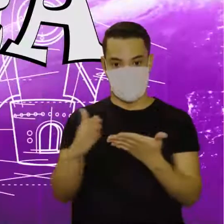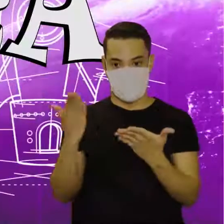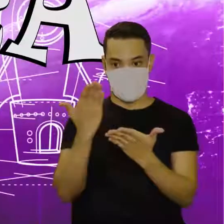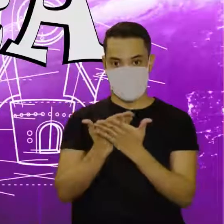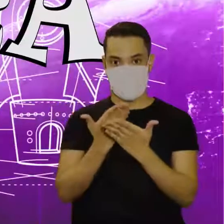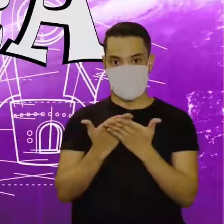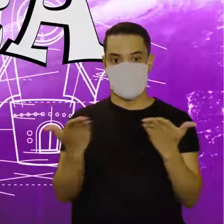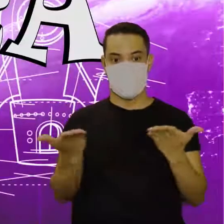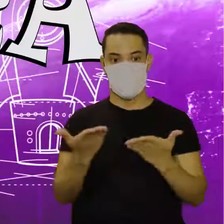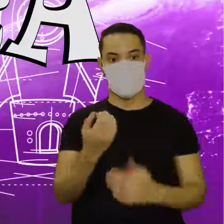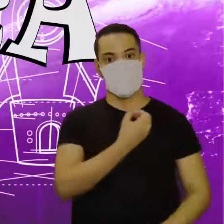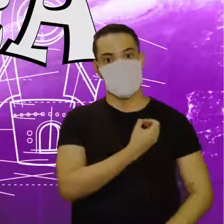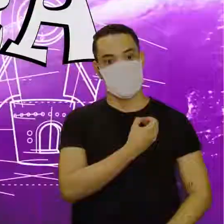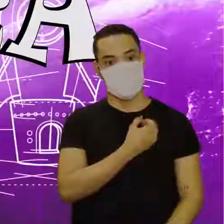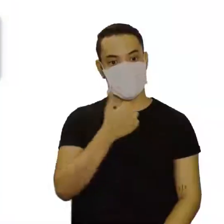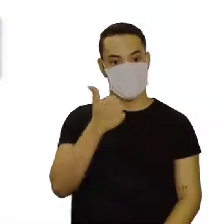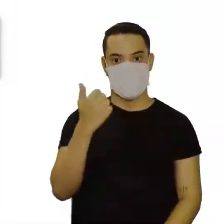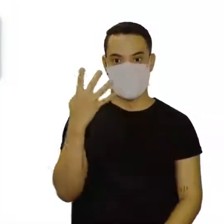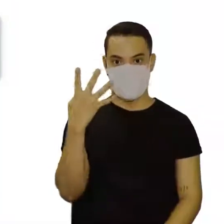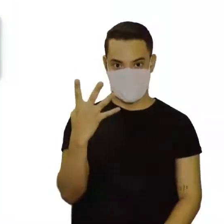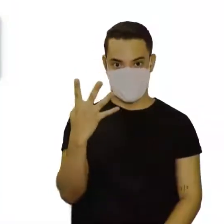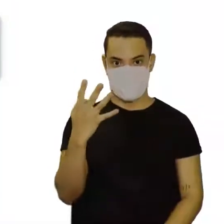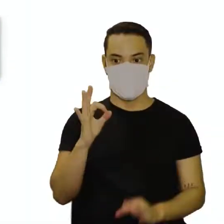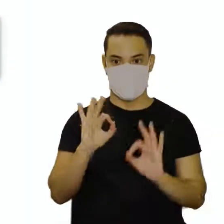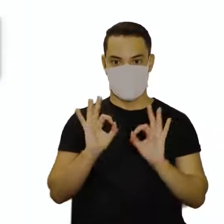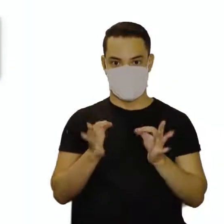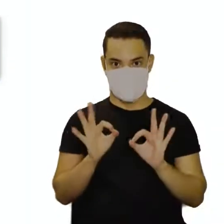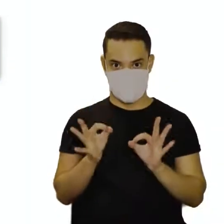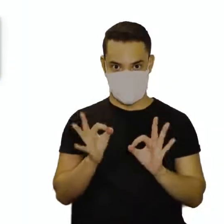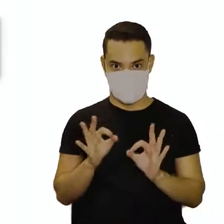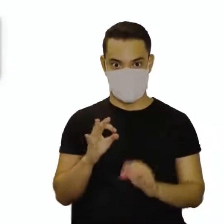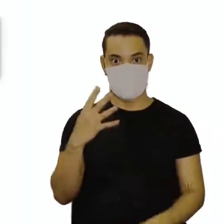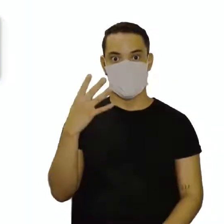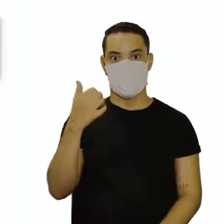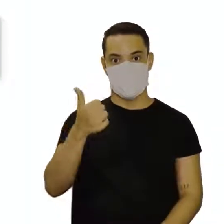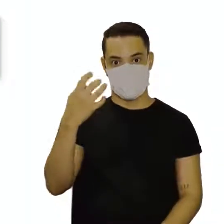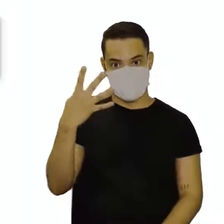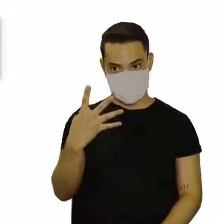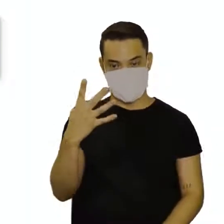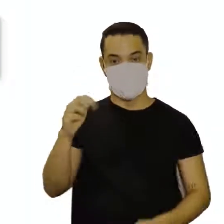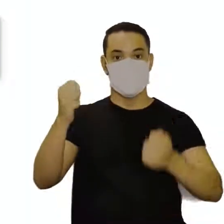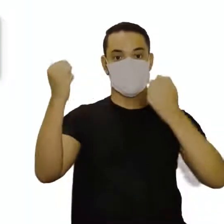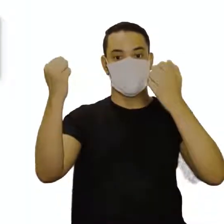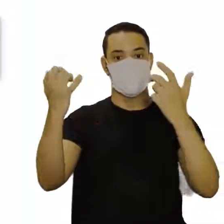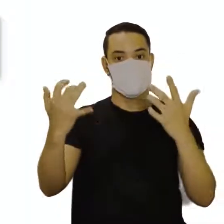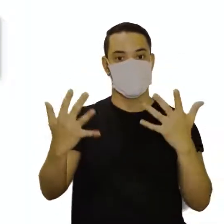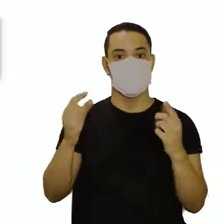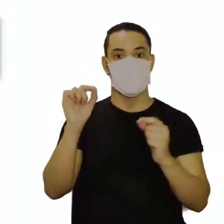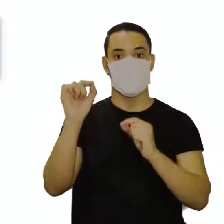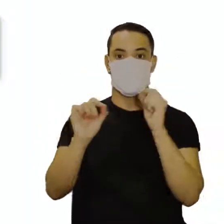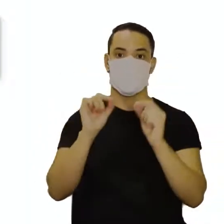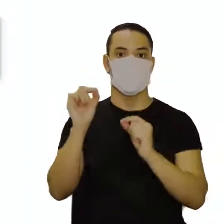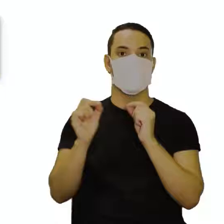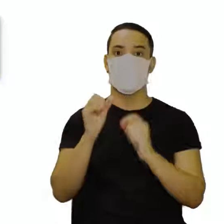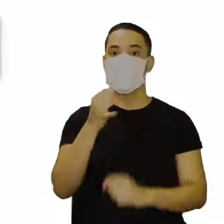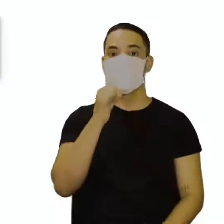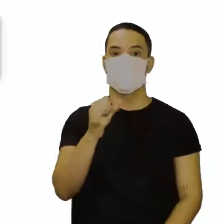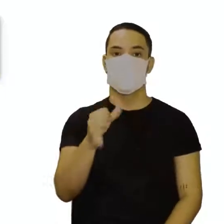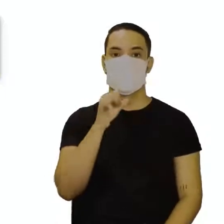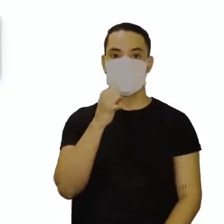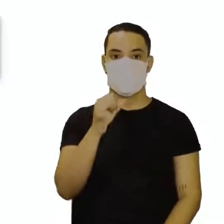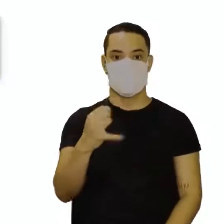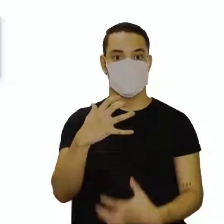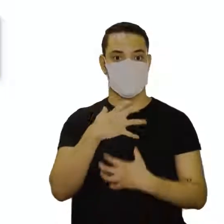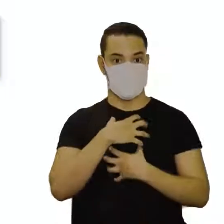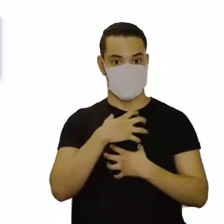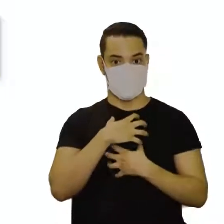hoje, aula de número 14, né? E a aula de número 14 vai tratar de tensão elétrica.